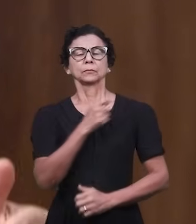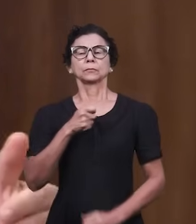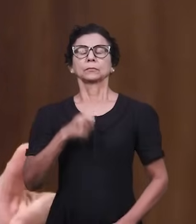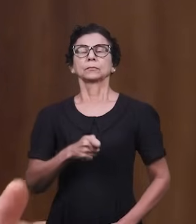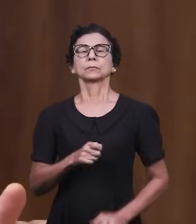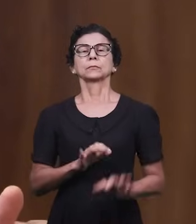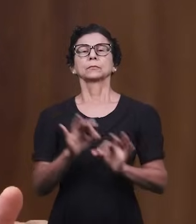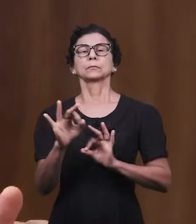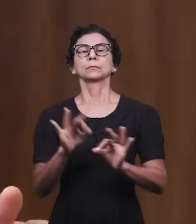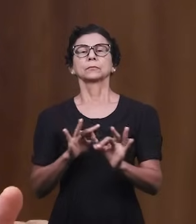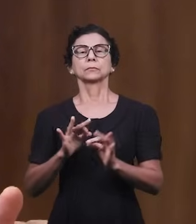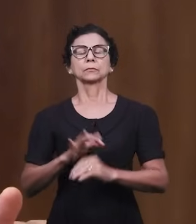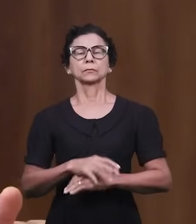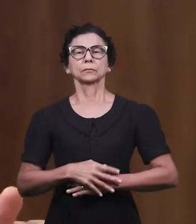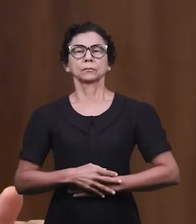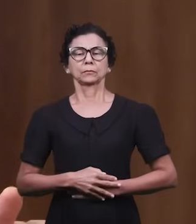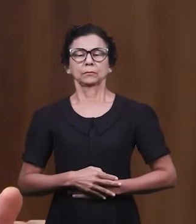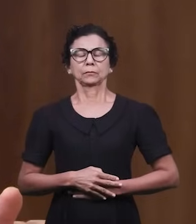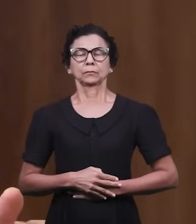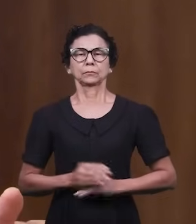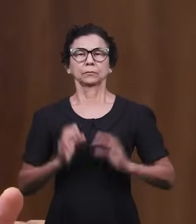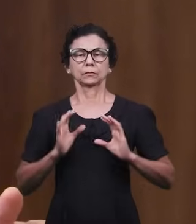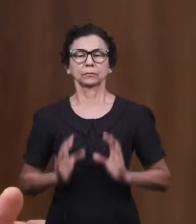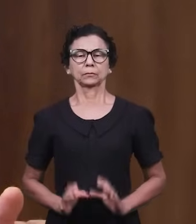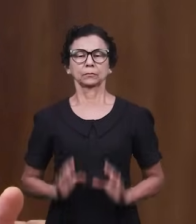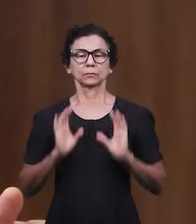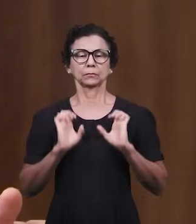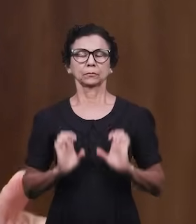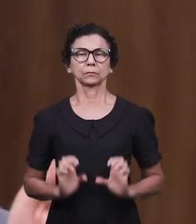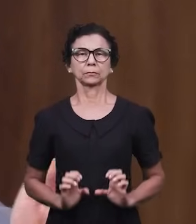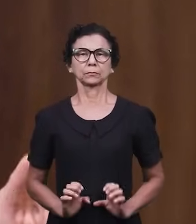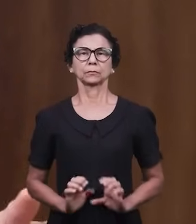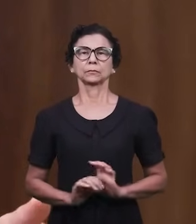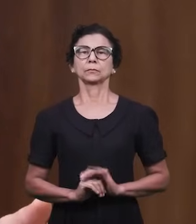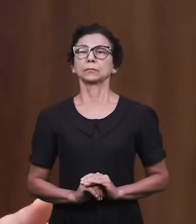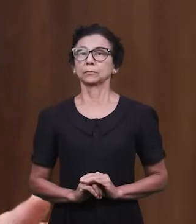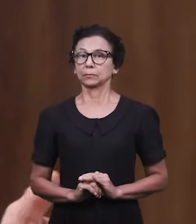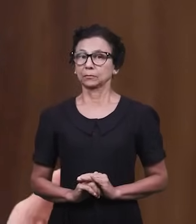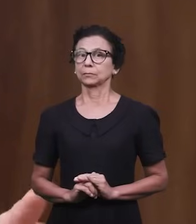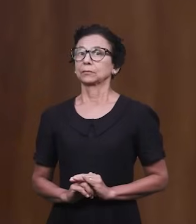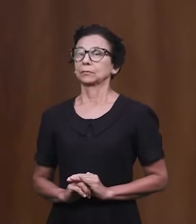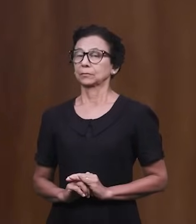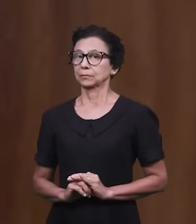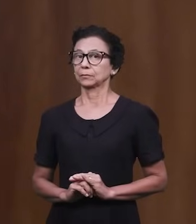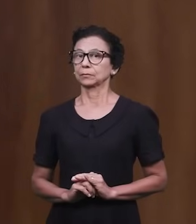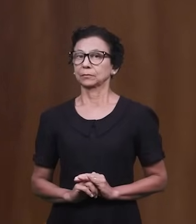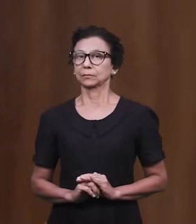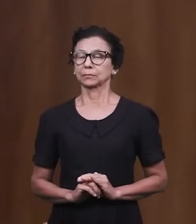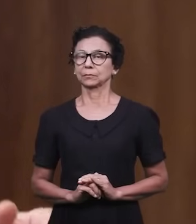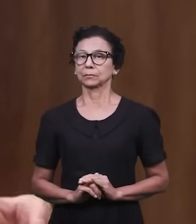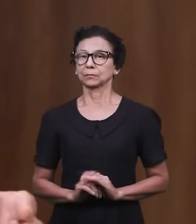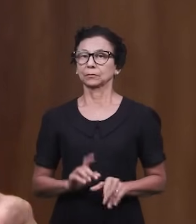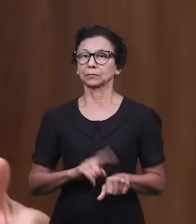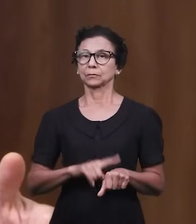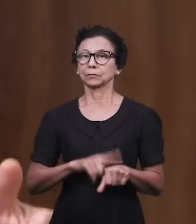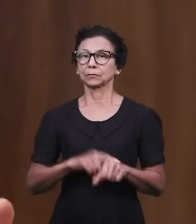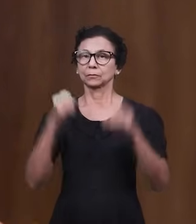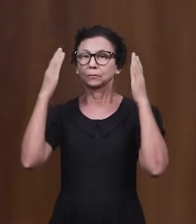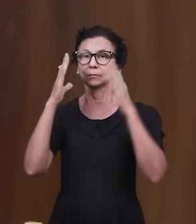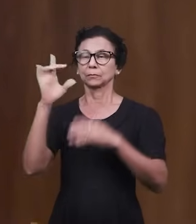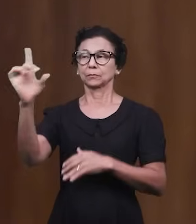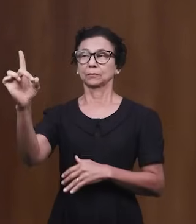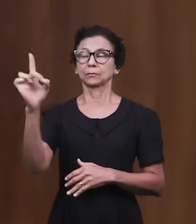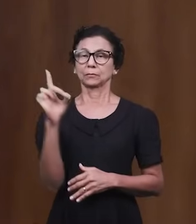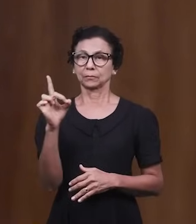prepara convenientemente para a recepção, seja no nível que aquele rei que vai chegar espera. E tudo isso, quando esse